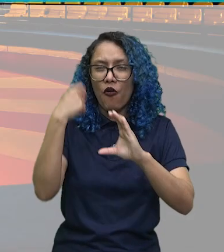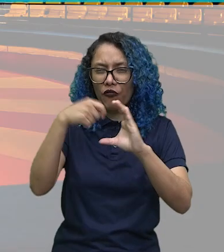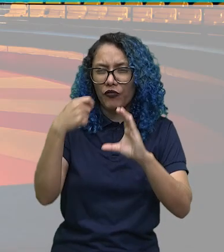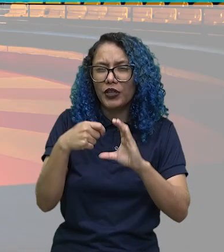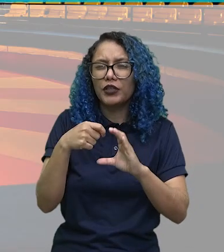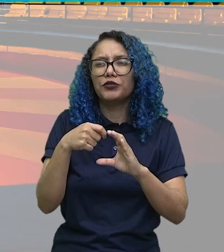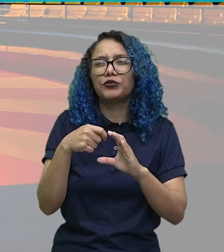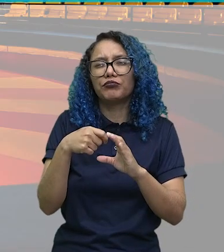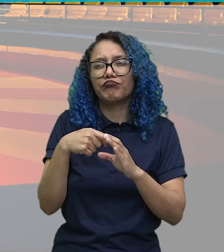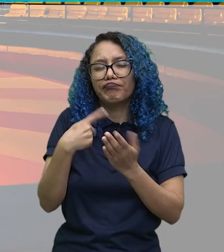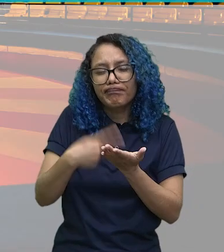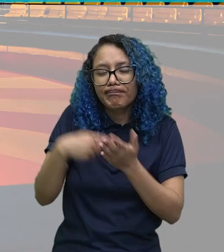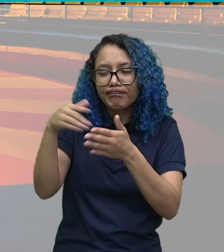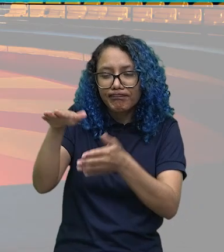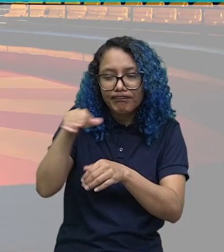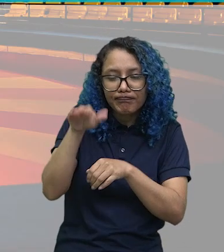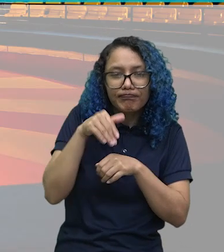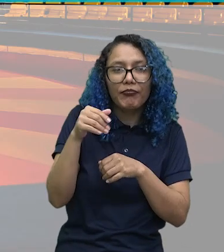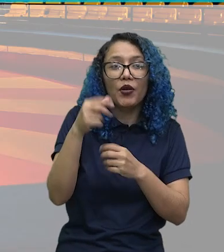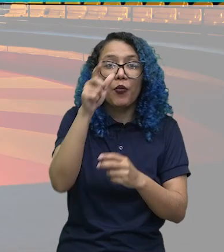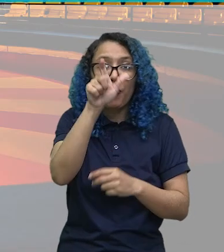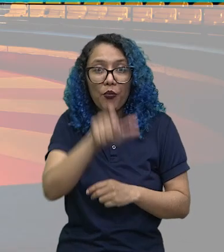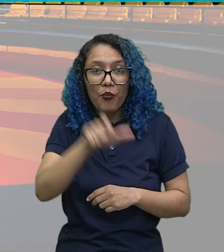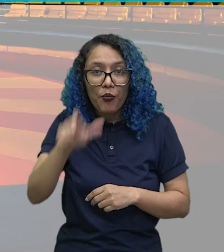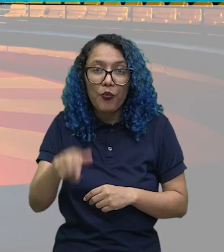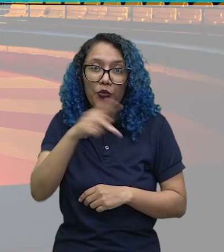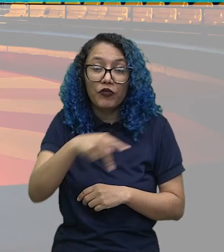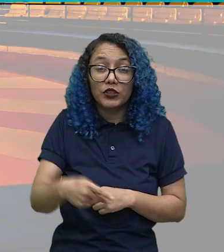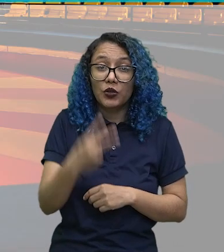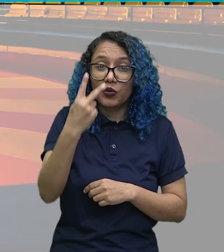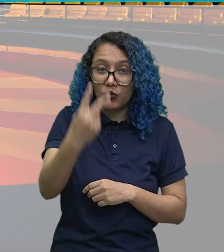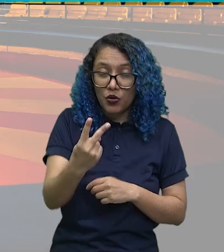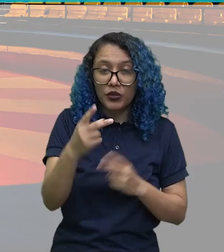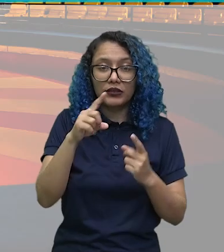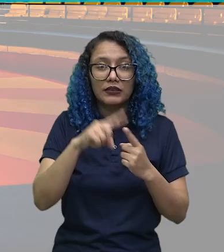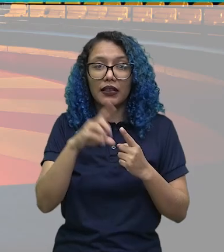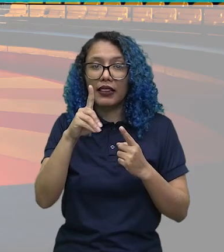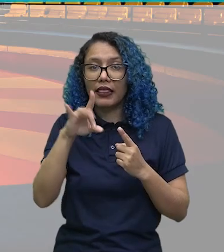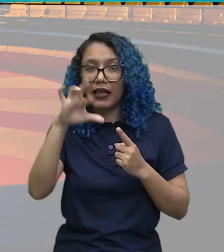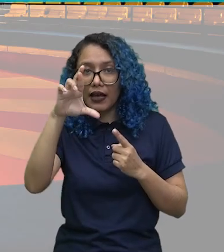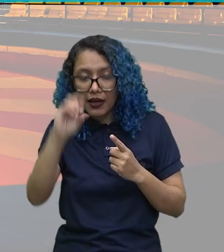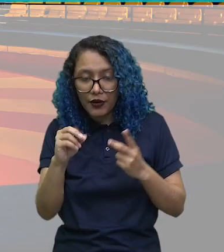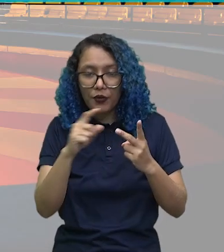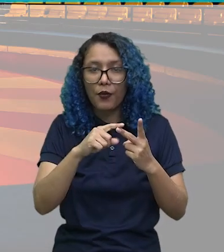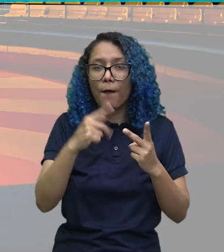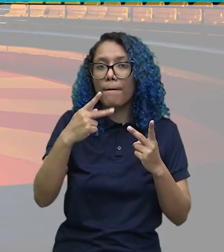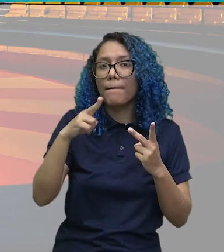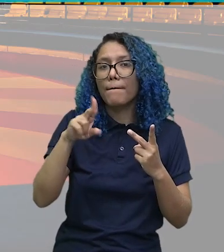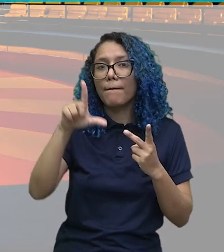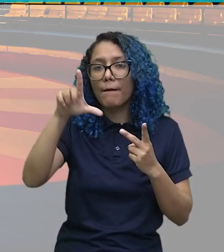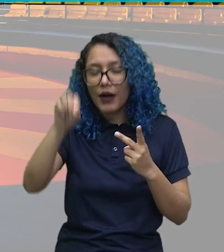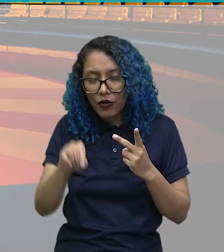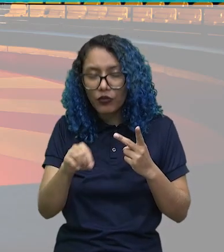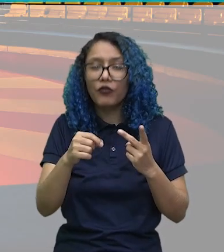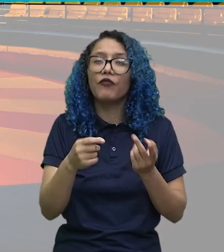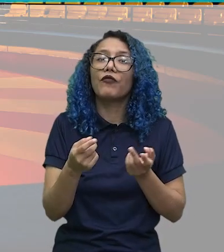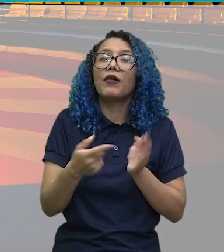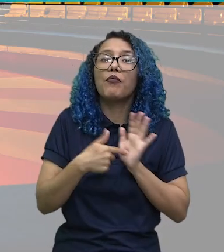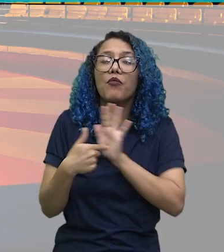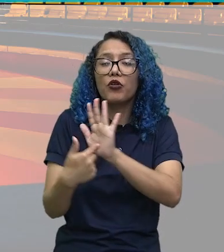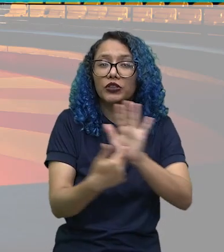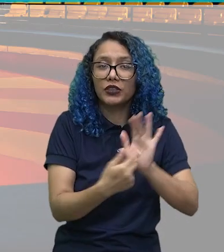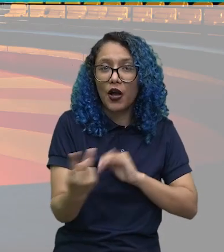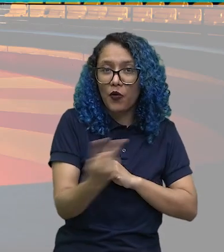Nós convidamos 2 professores aqui do Centro de Mídia, o professor Dário e o professor Paulo, que representaram